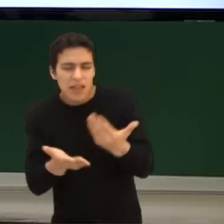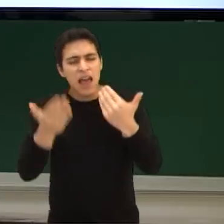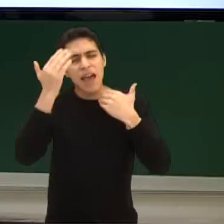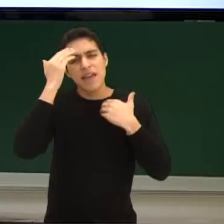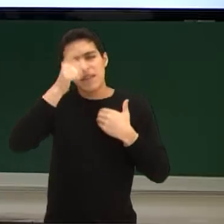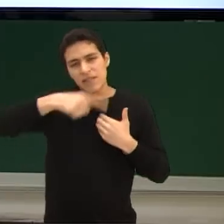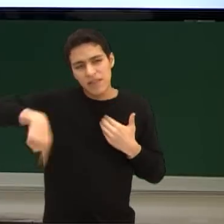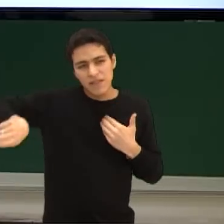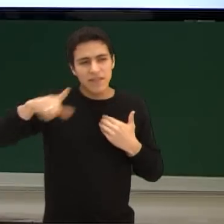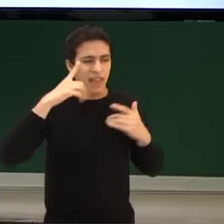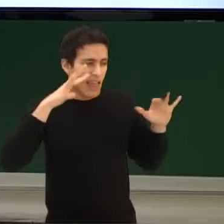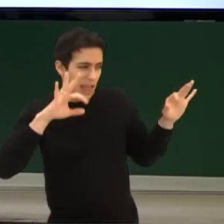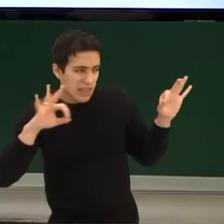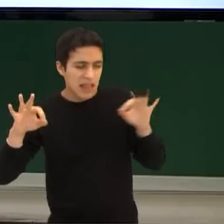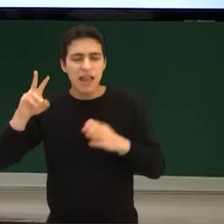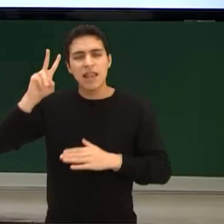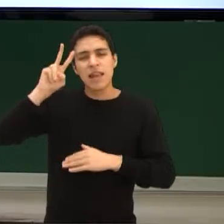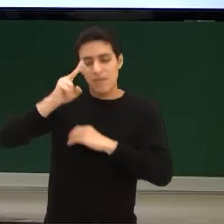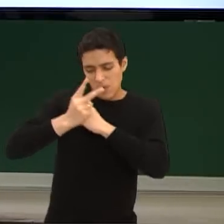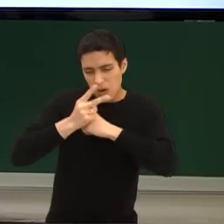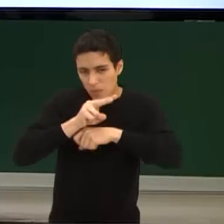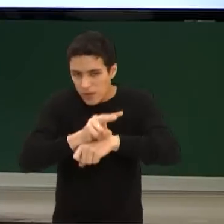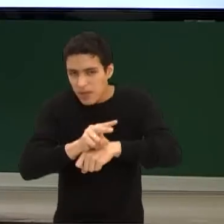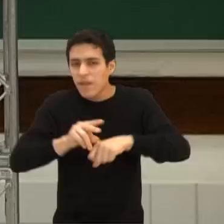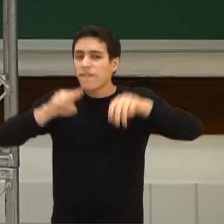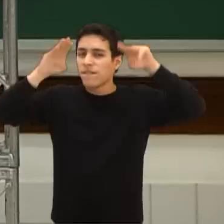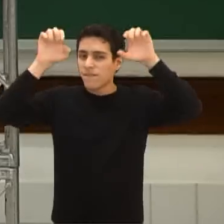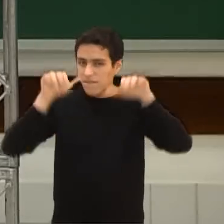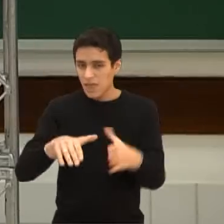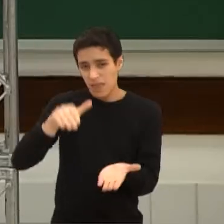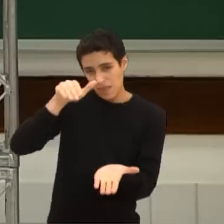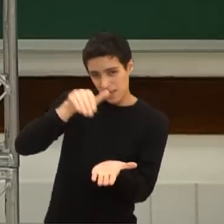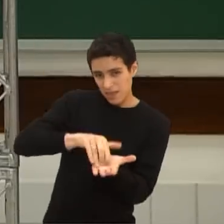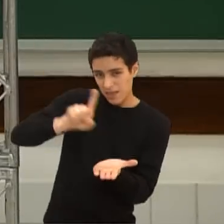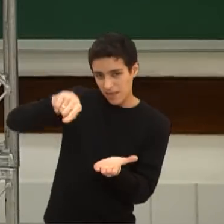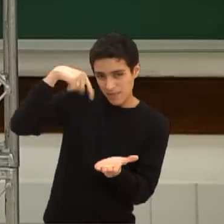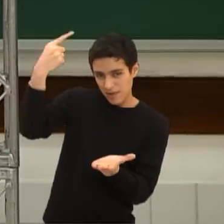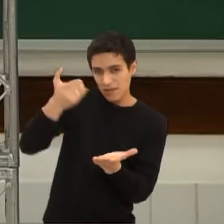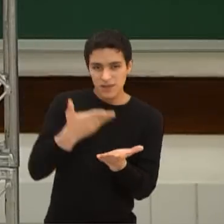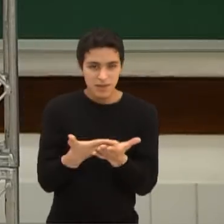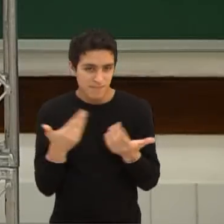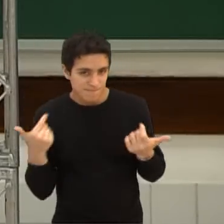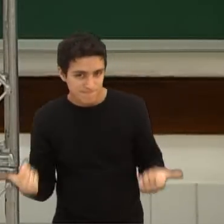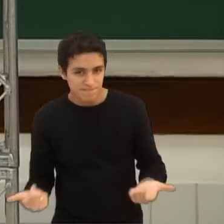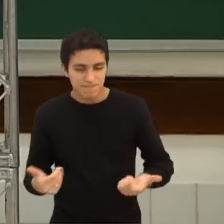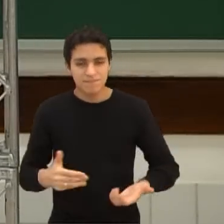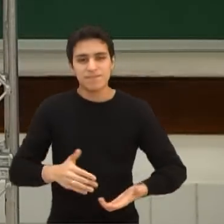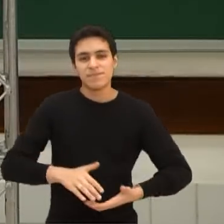Agradeço a sua atenção. Lembre de se cuidar, fique bem e até a próxima aula.